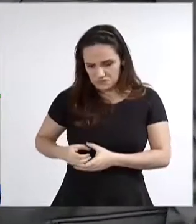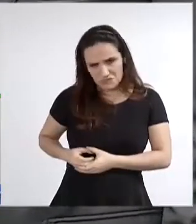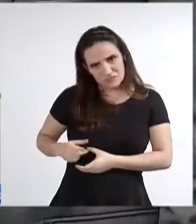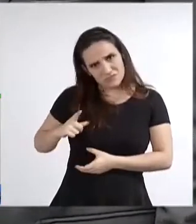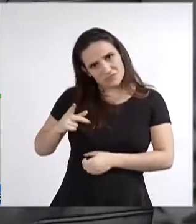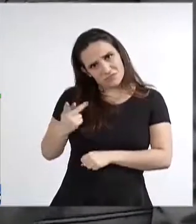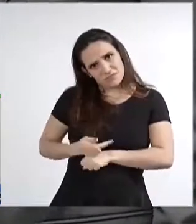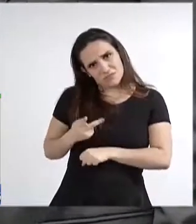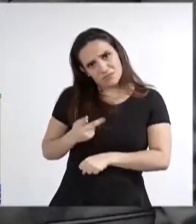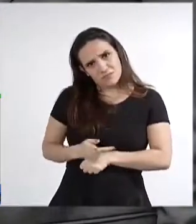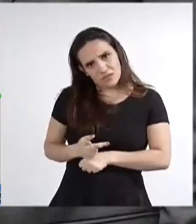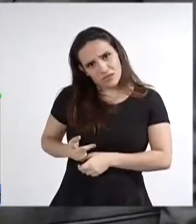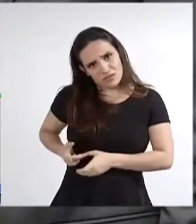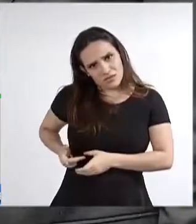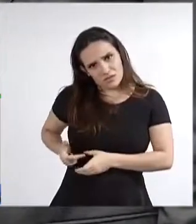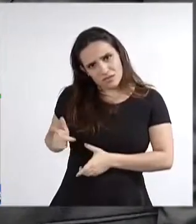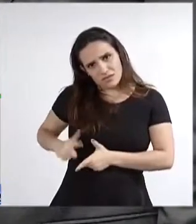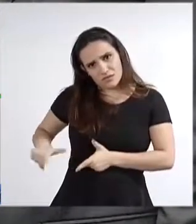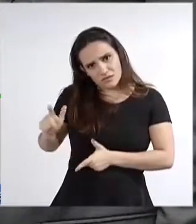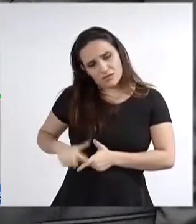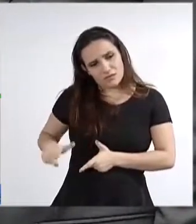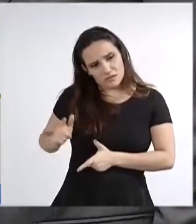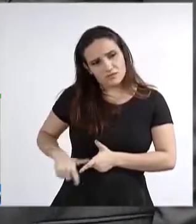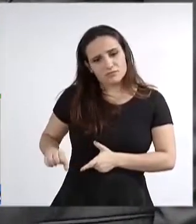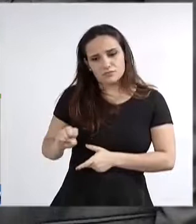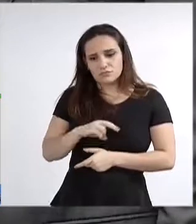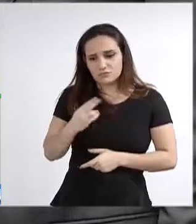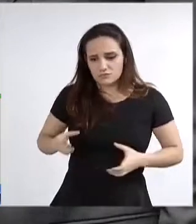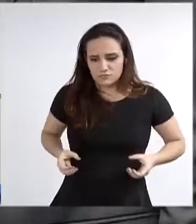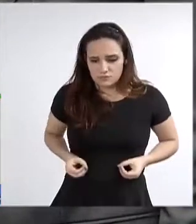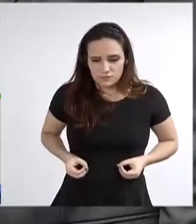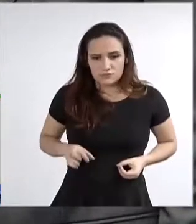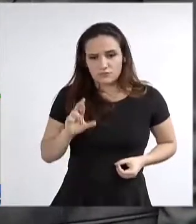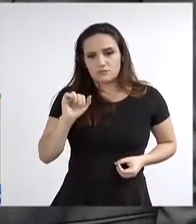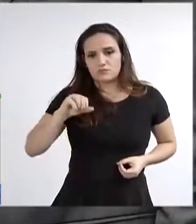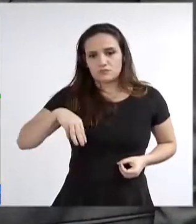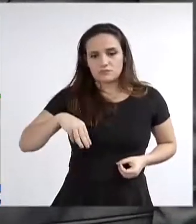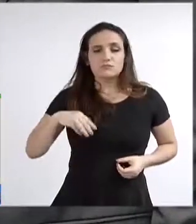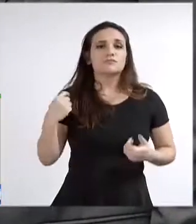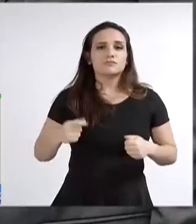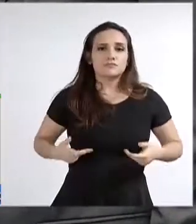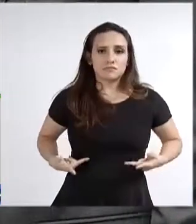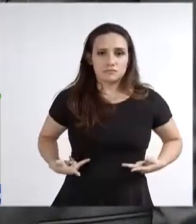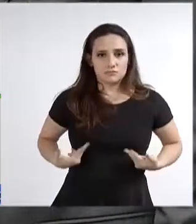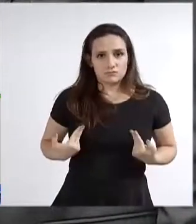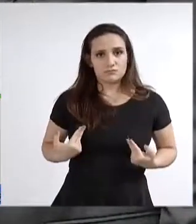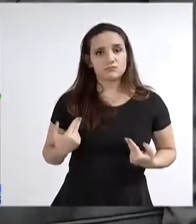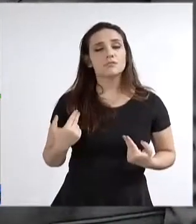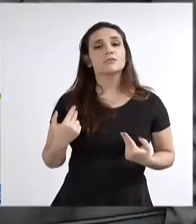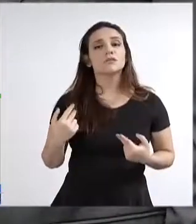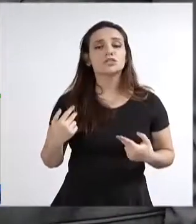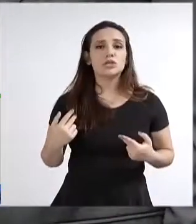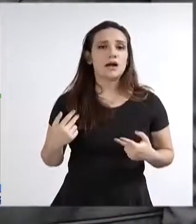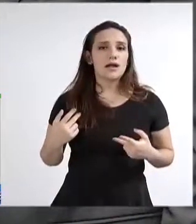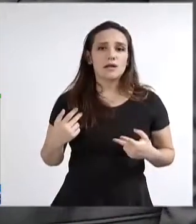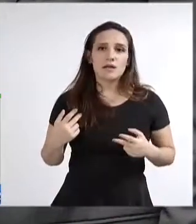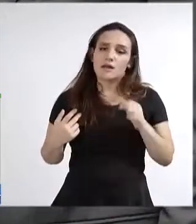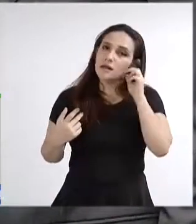a cirurgia de pedra no rim, amplas